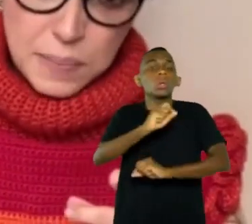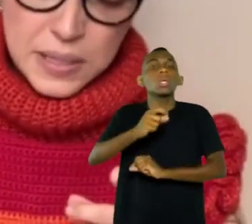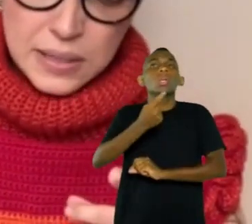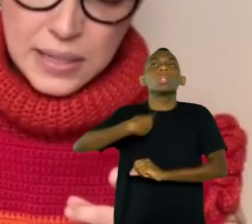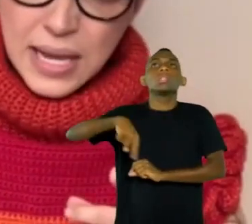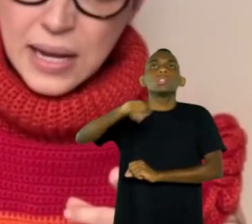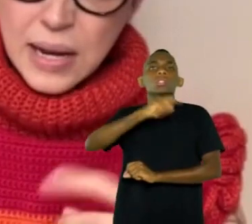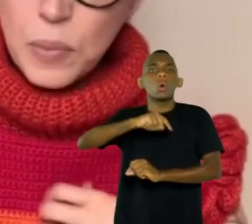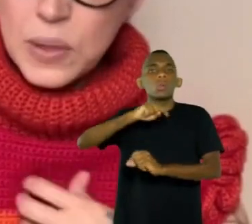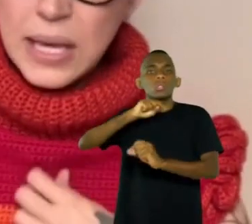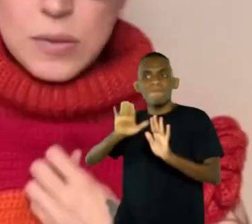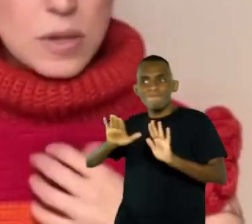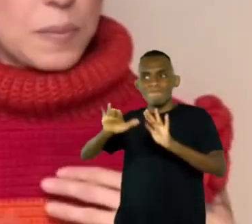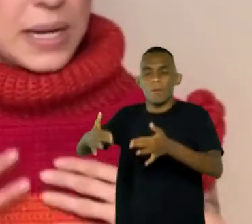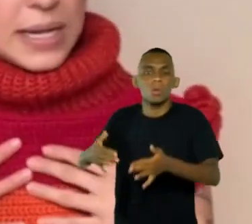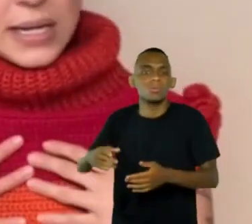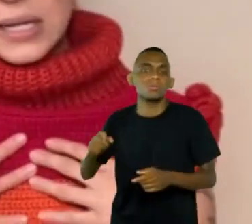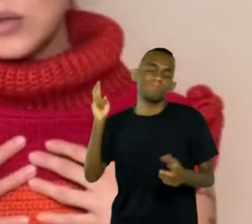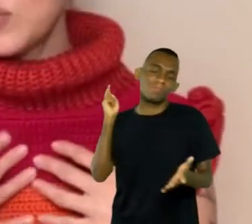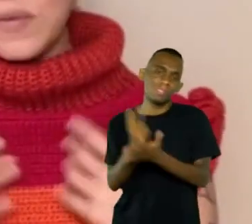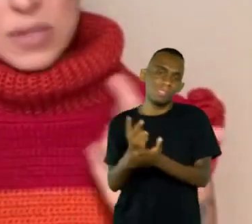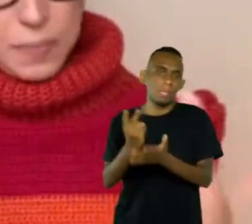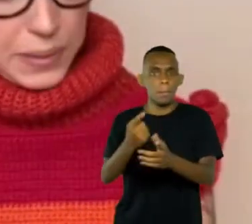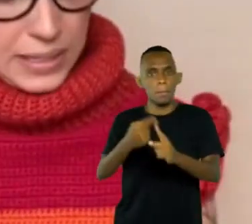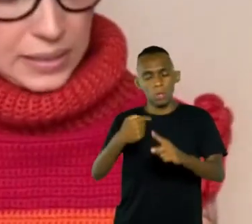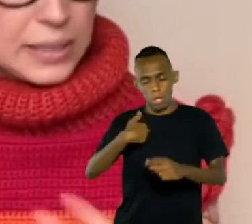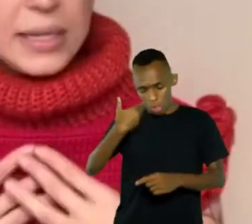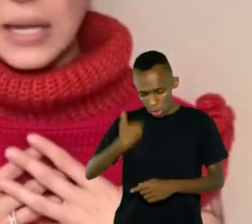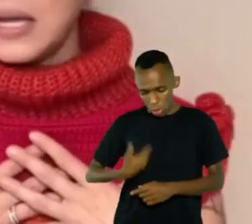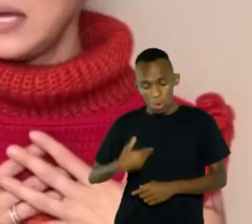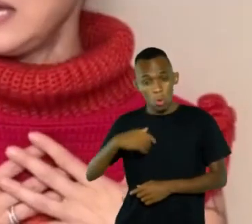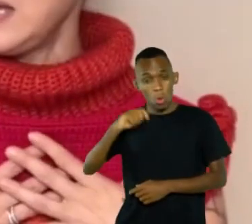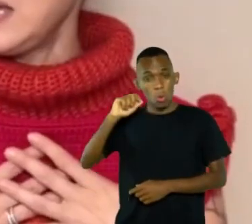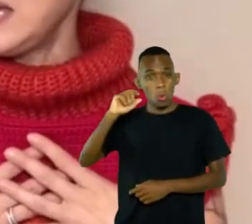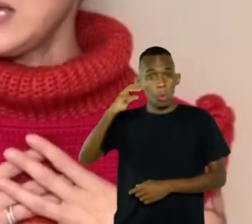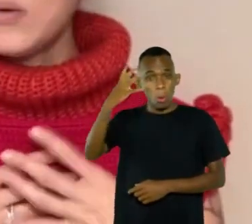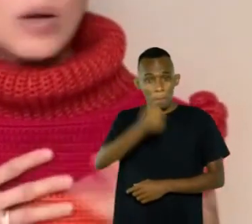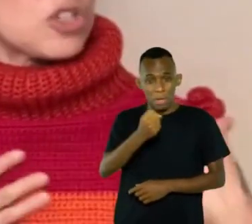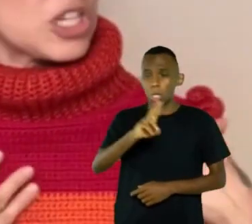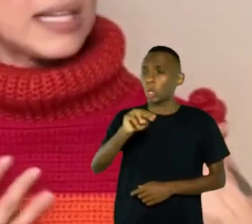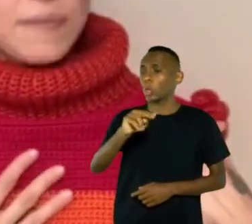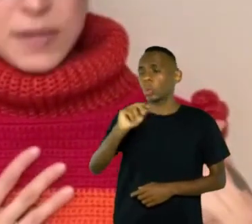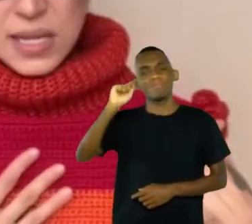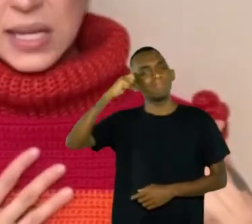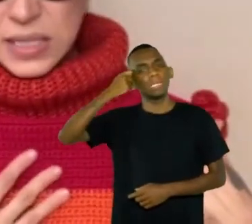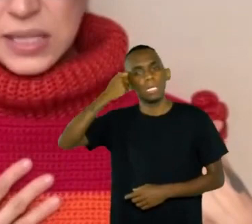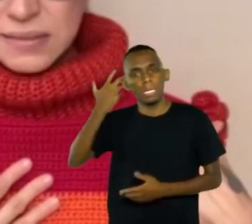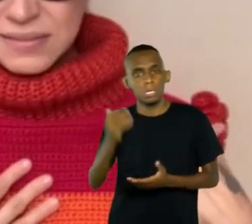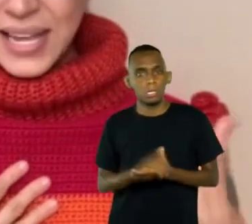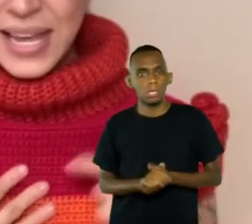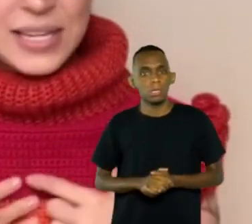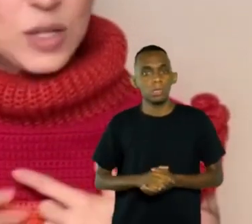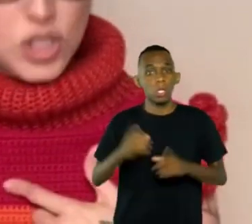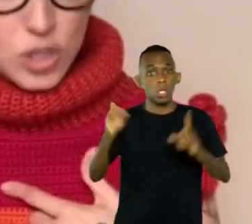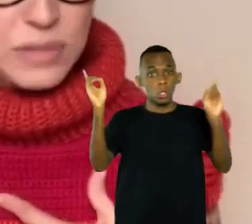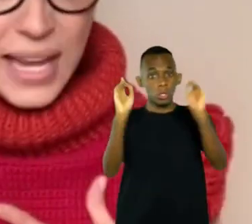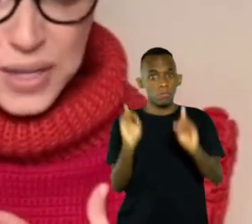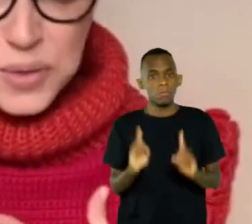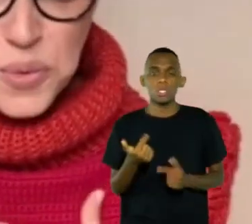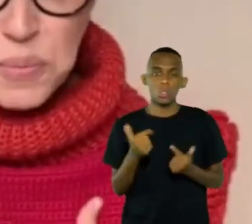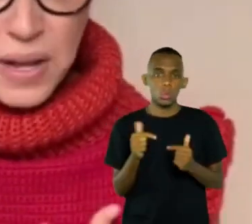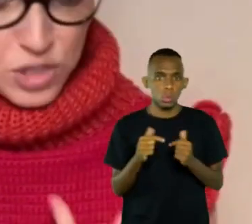alvo sempre, né? Porque eu sou branca, eu nunca vou ser preta. Eu não tinha deficiência, né? E